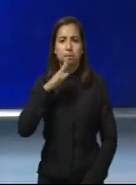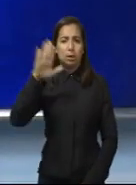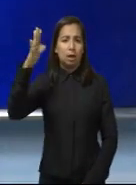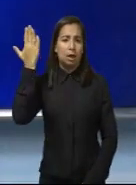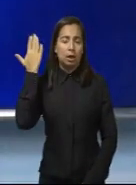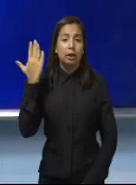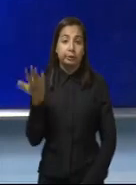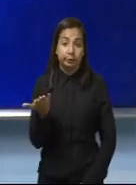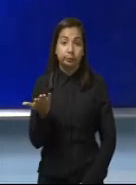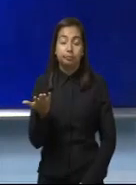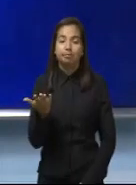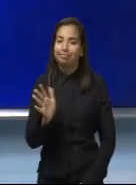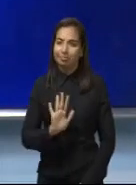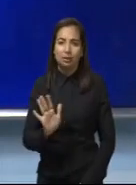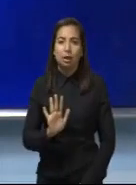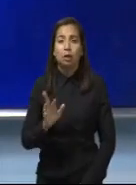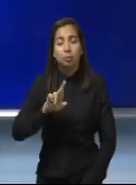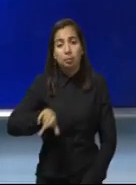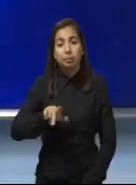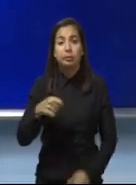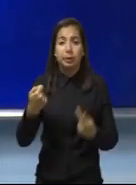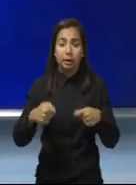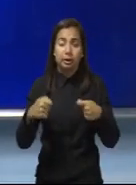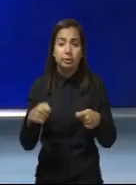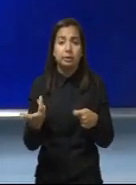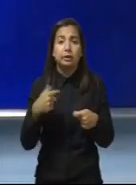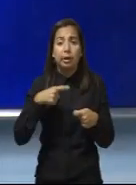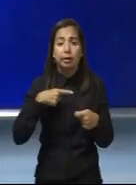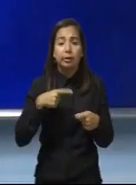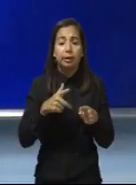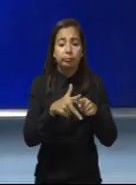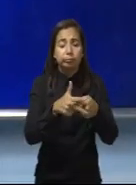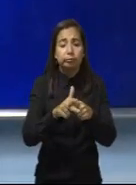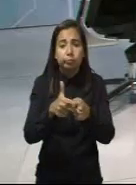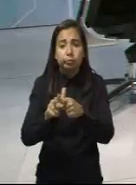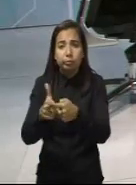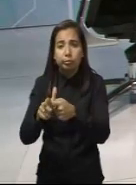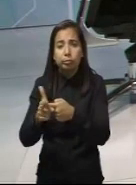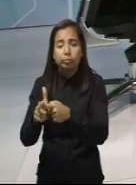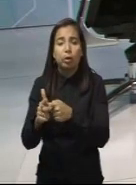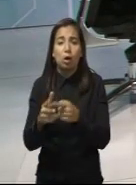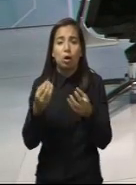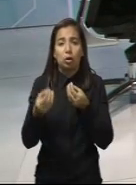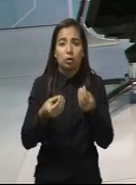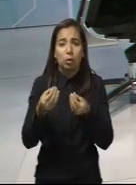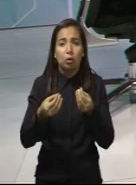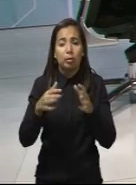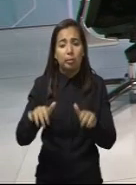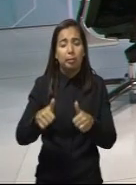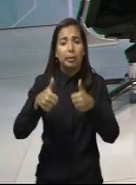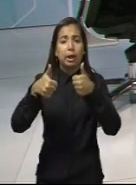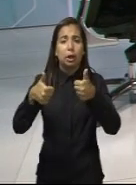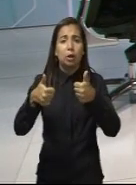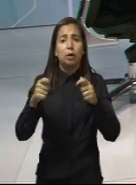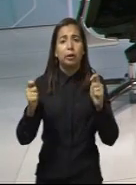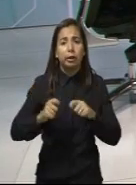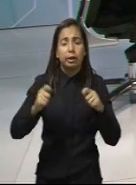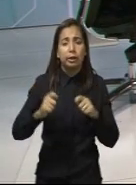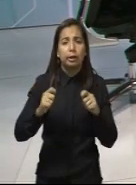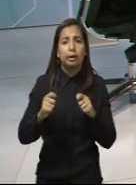ele tem, com todas as limitações, que a gente possa ir corrigindo esse processo, para que ele venha a ser mais legítimo,